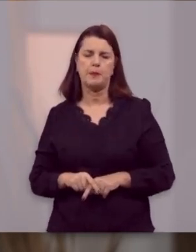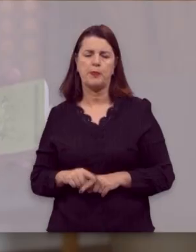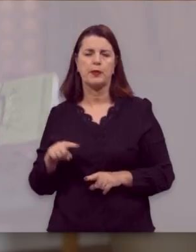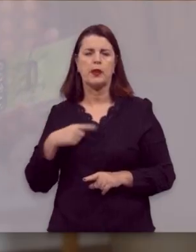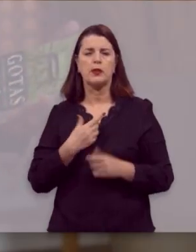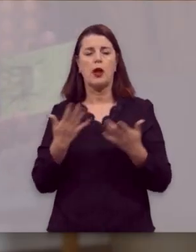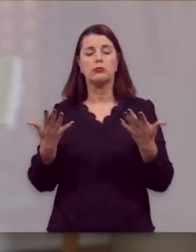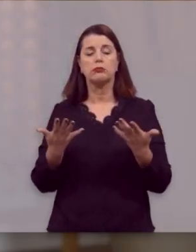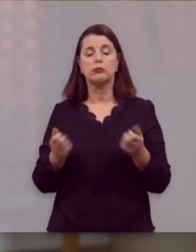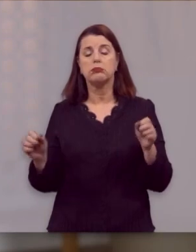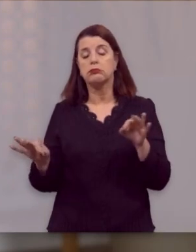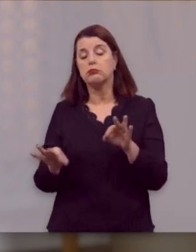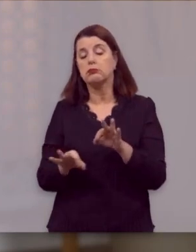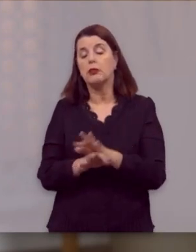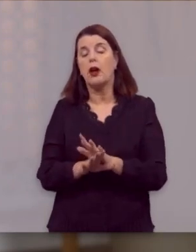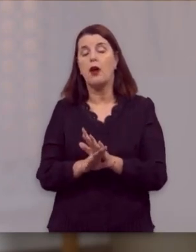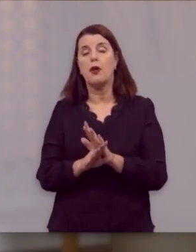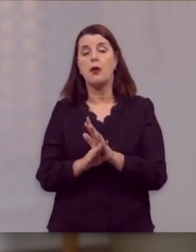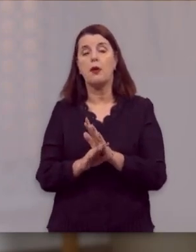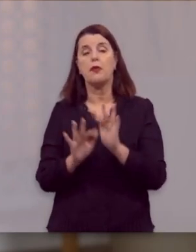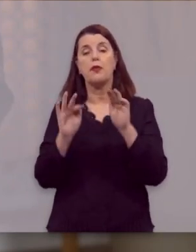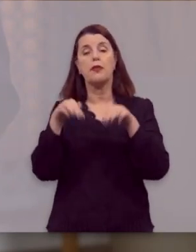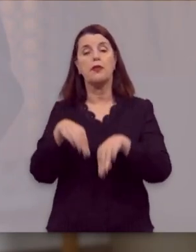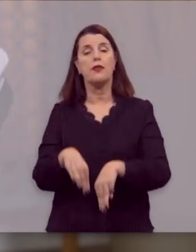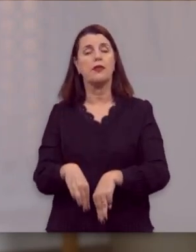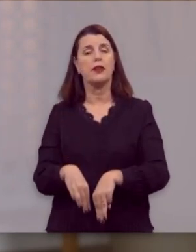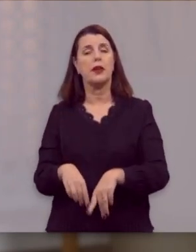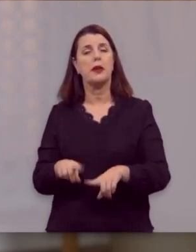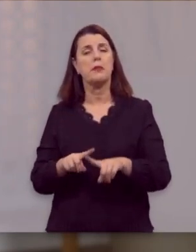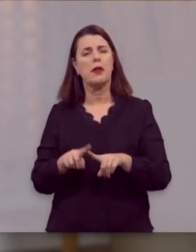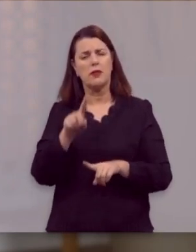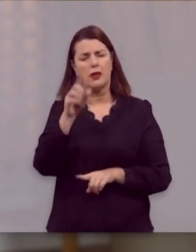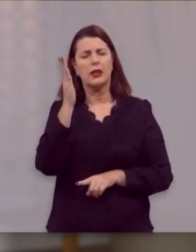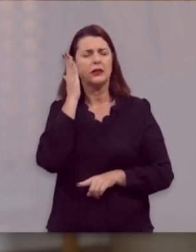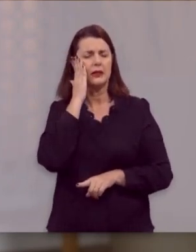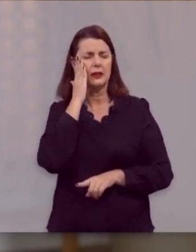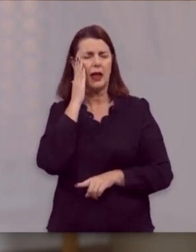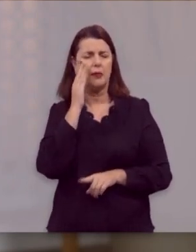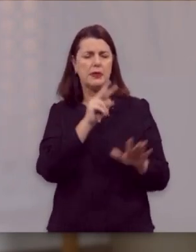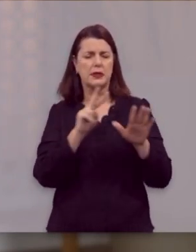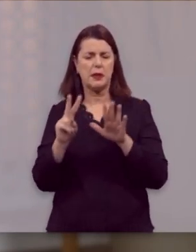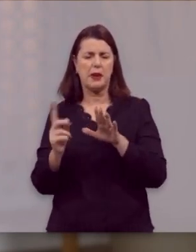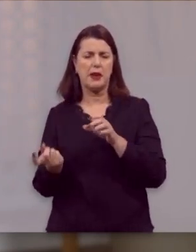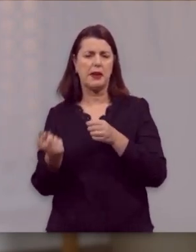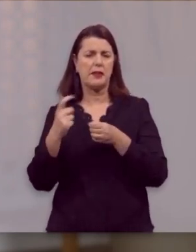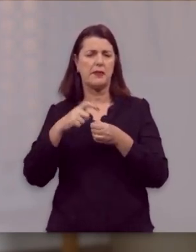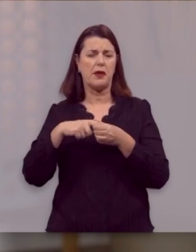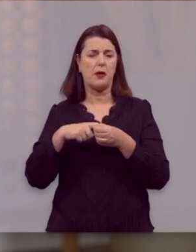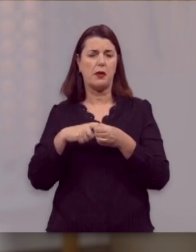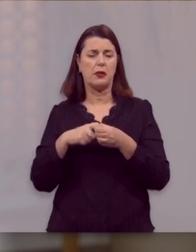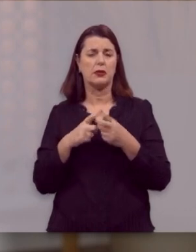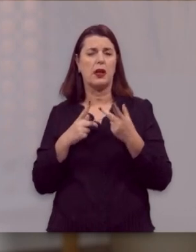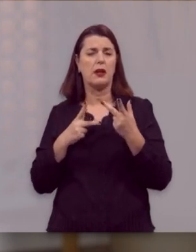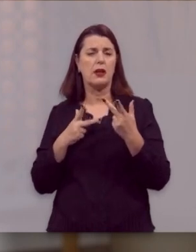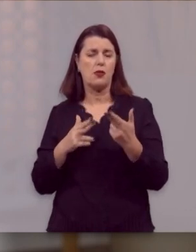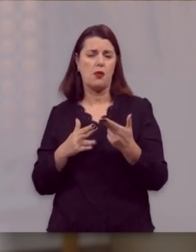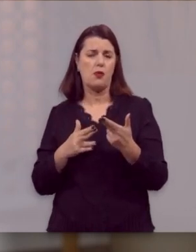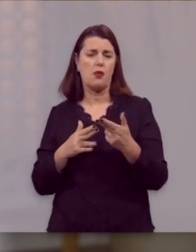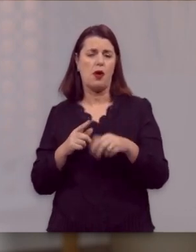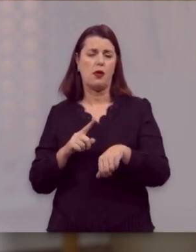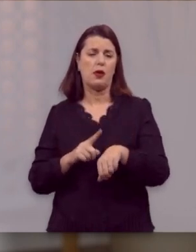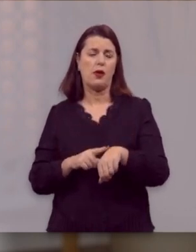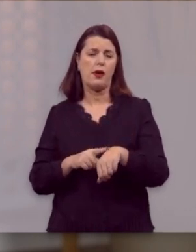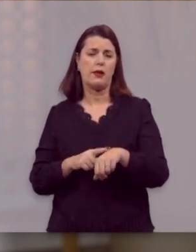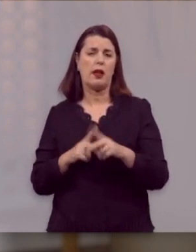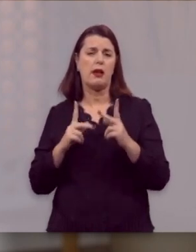sido. Nós vamos chegando ao final do programa de hoje, mas você já sabe, na semana que vem nós estaremos